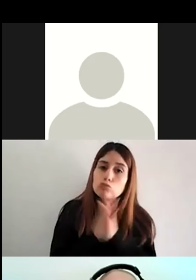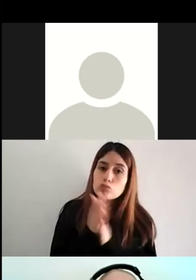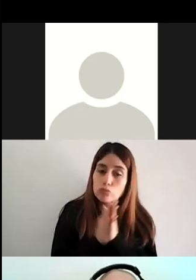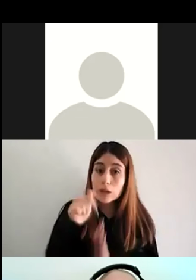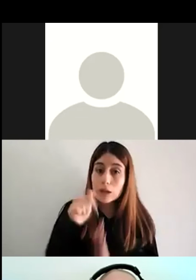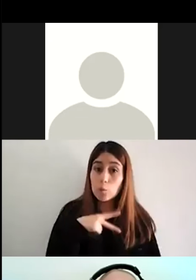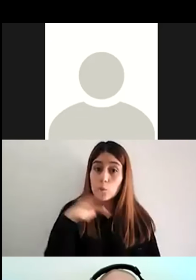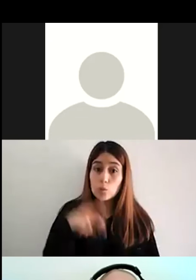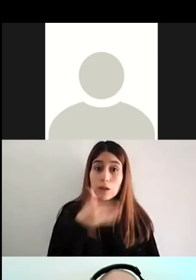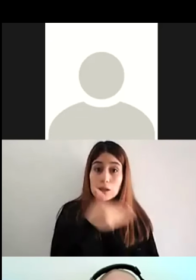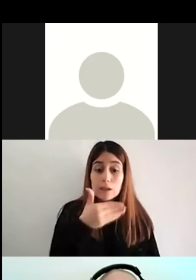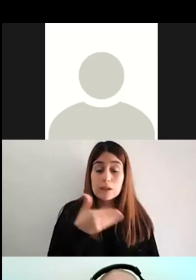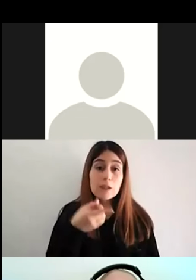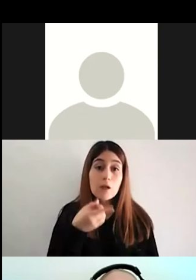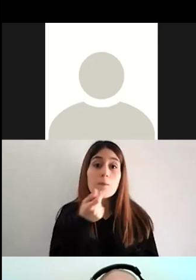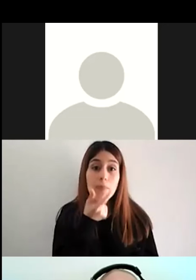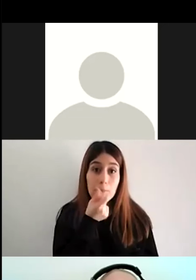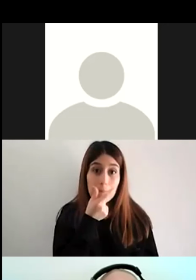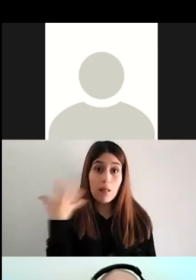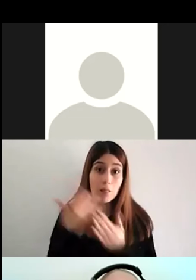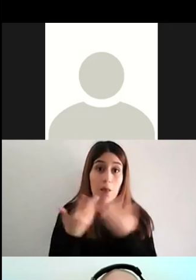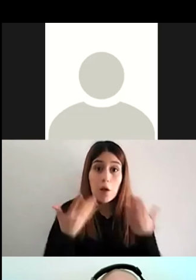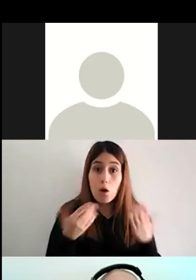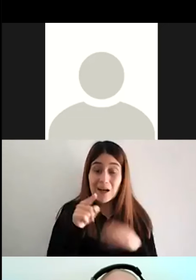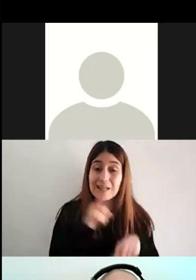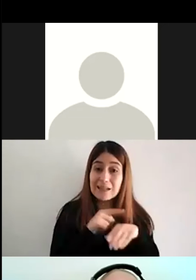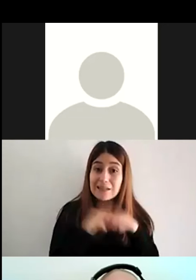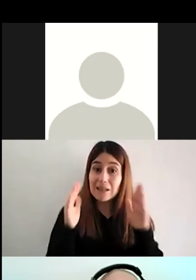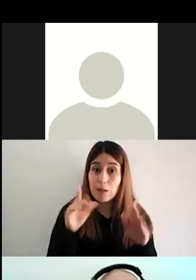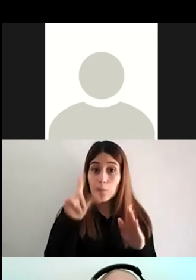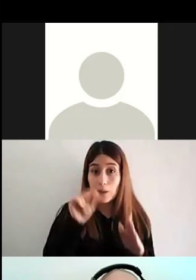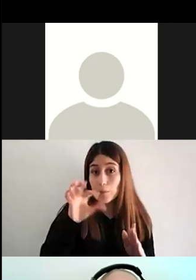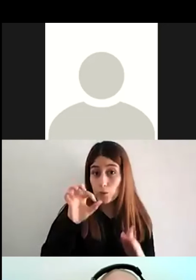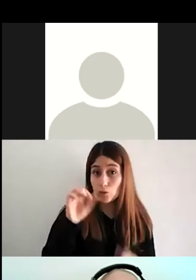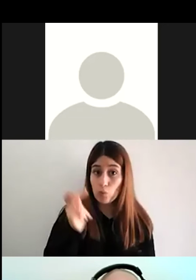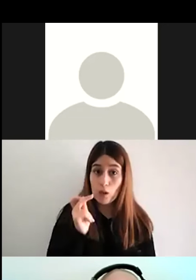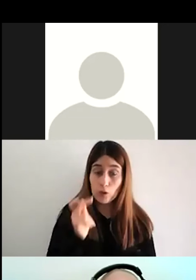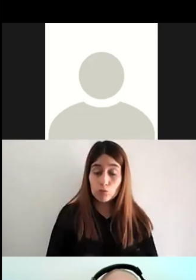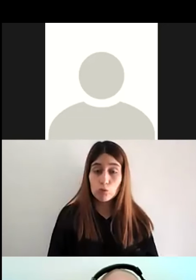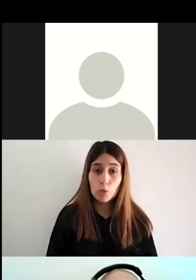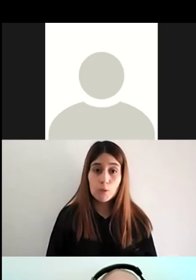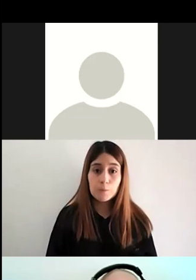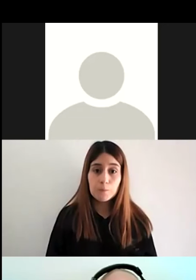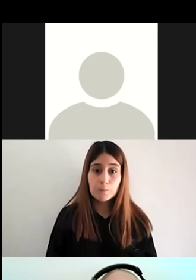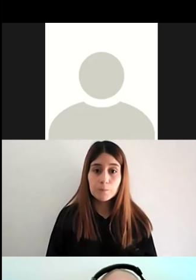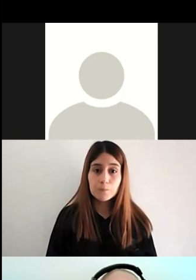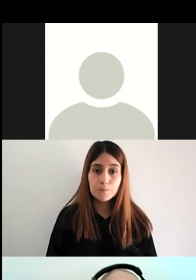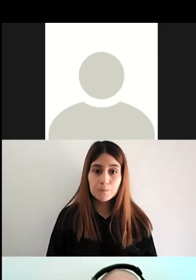em Portugal 119 medicamentos até ao momento, neste período também de 18 anos.